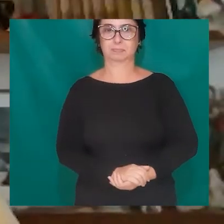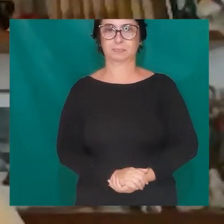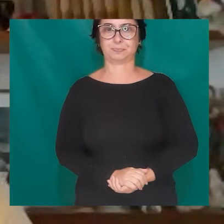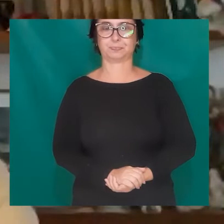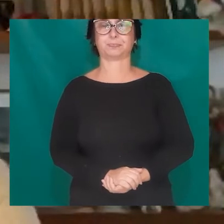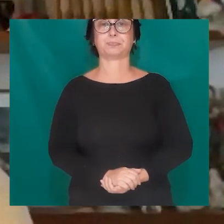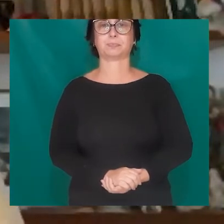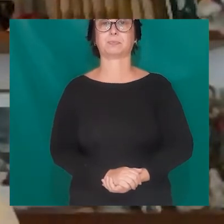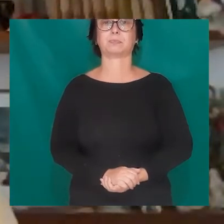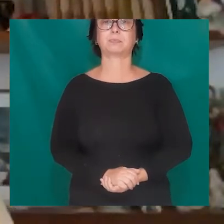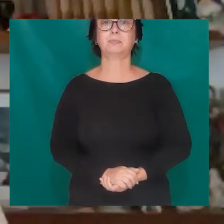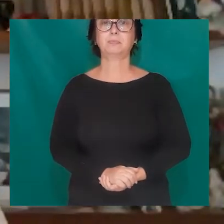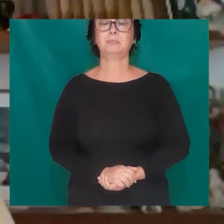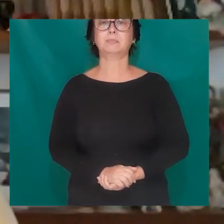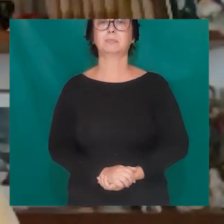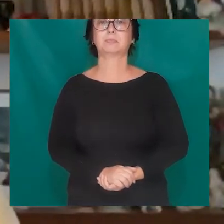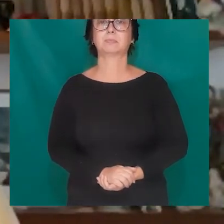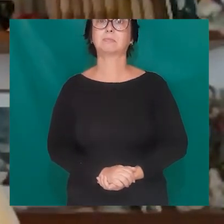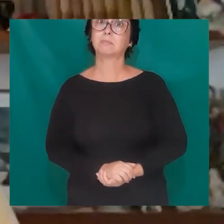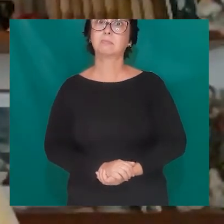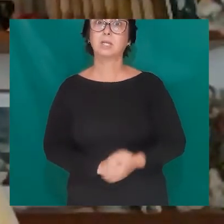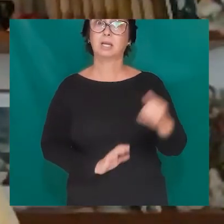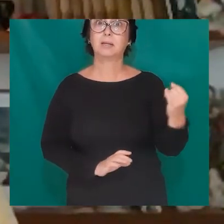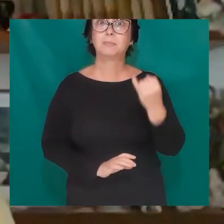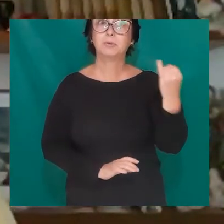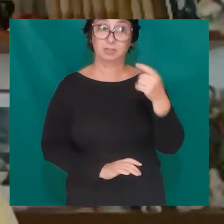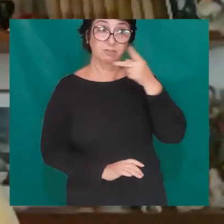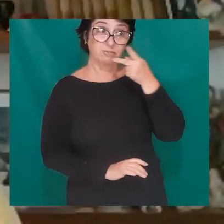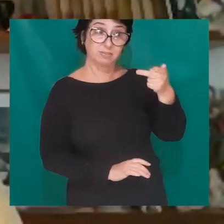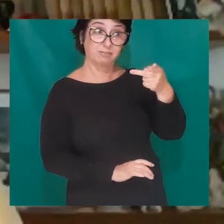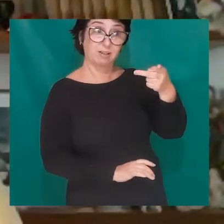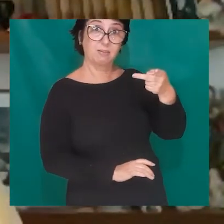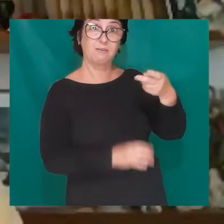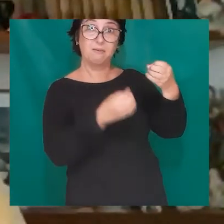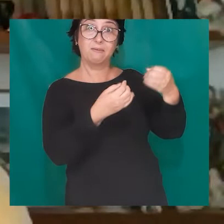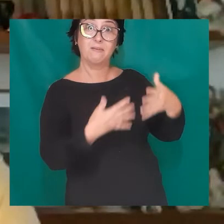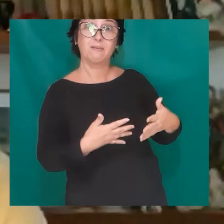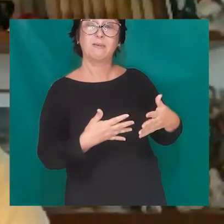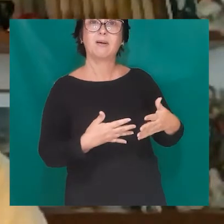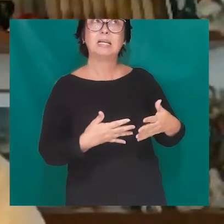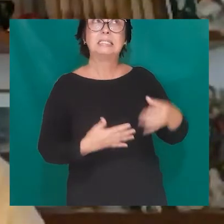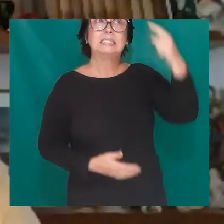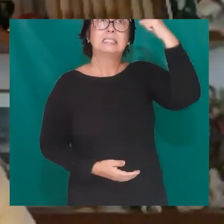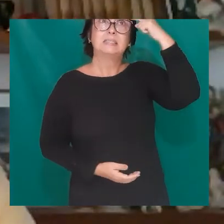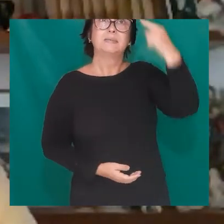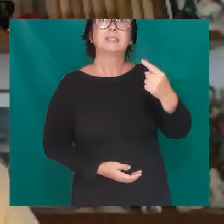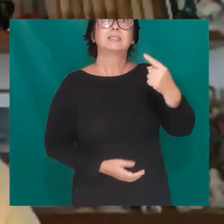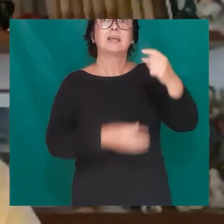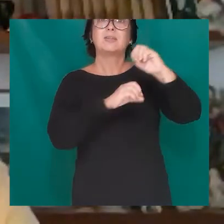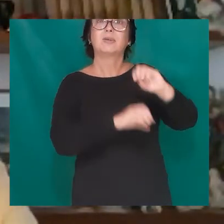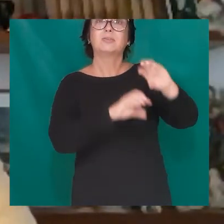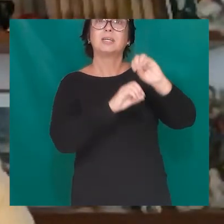um outro ponto que o Corretinho falou, e que eu acho que é muito importante, né, que é a gente pensar numa